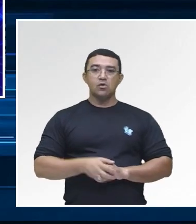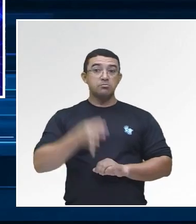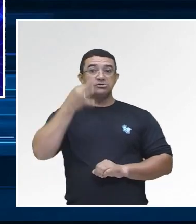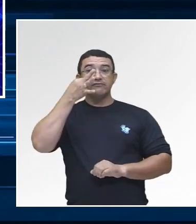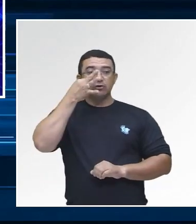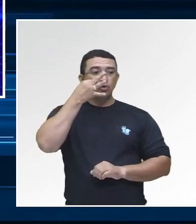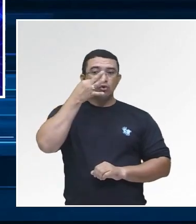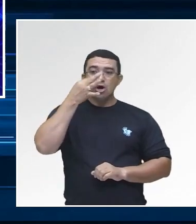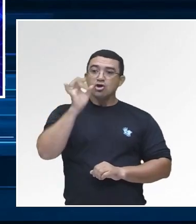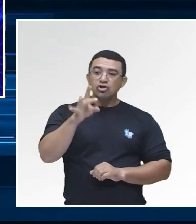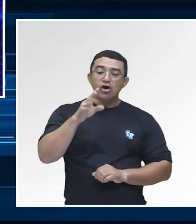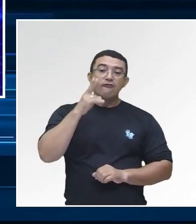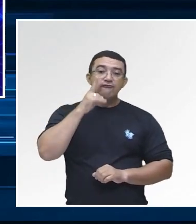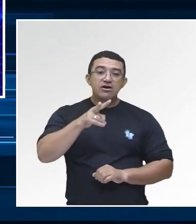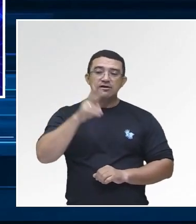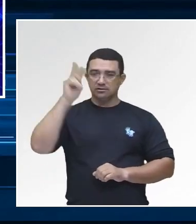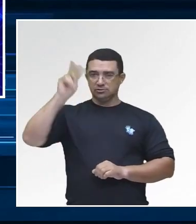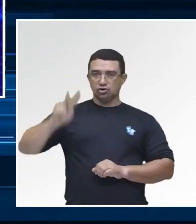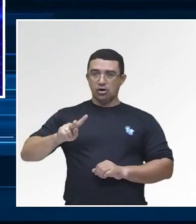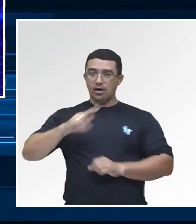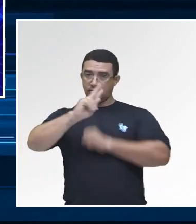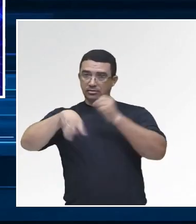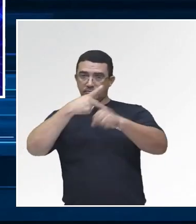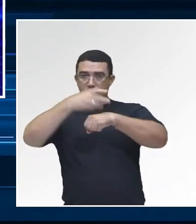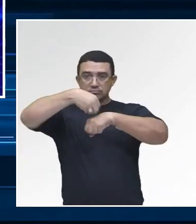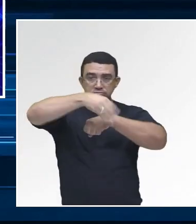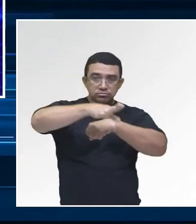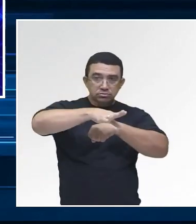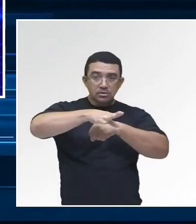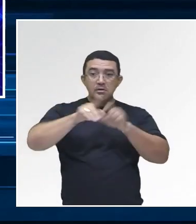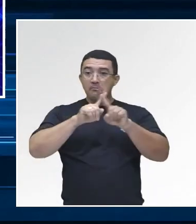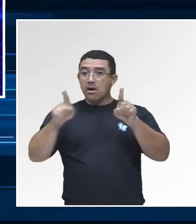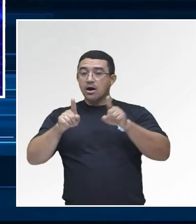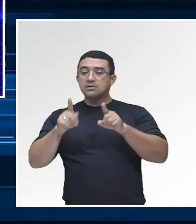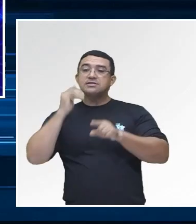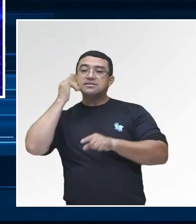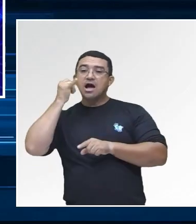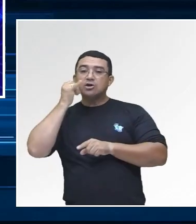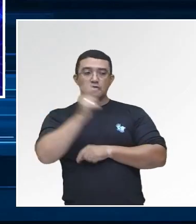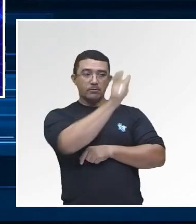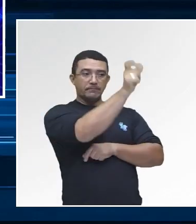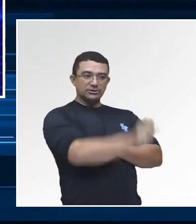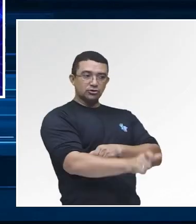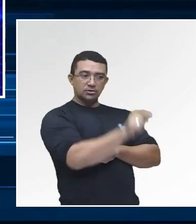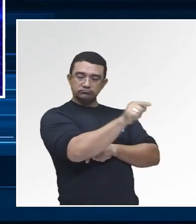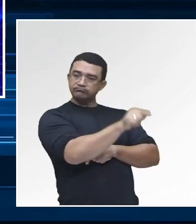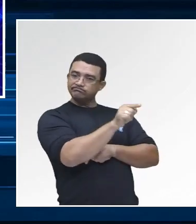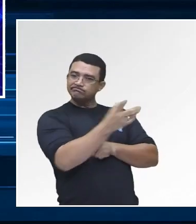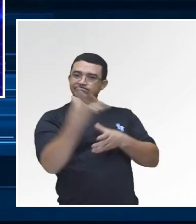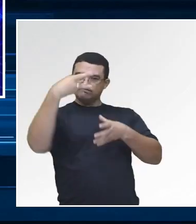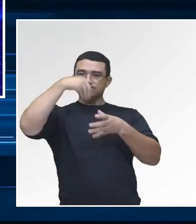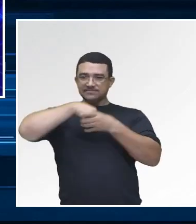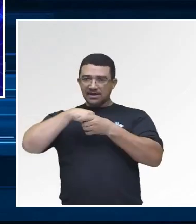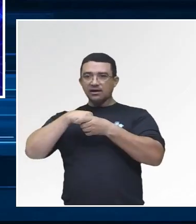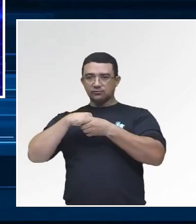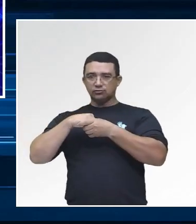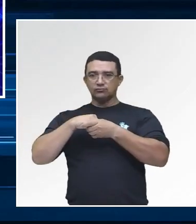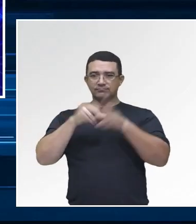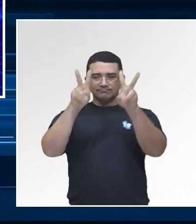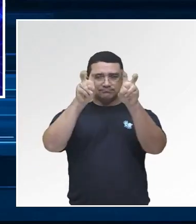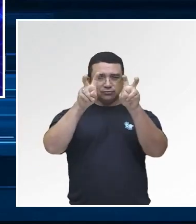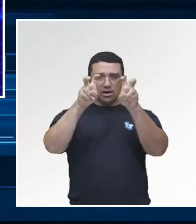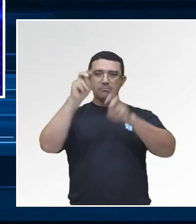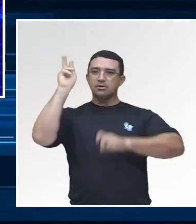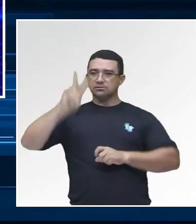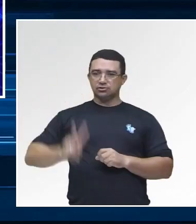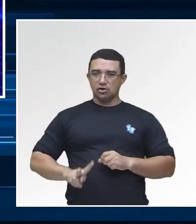depois repassa. Já o personagem, ele está dentro, fazendo parte daquilo. Então, pode ser,